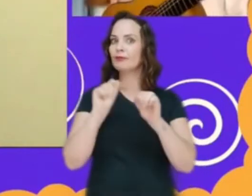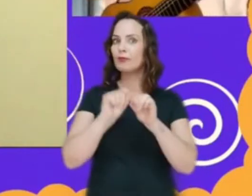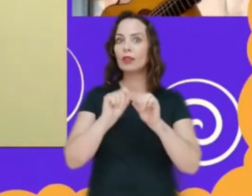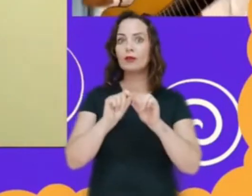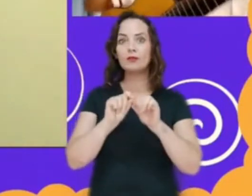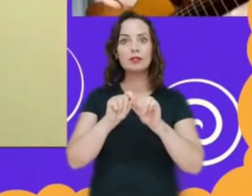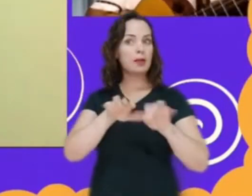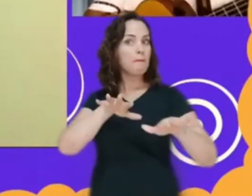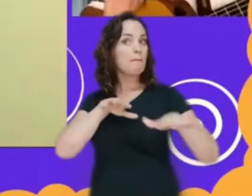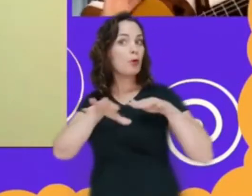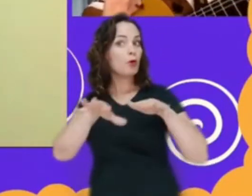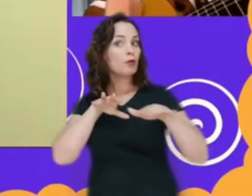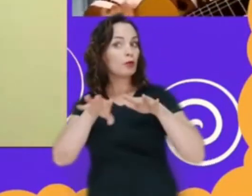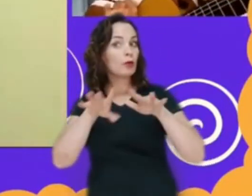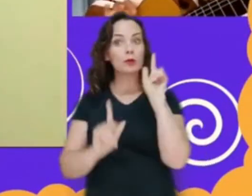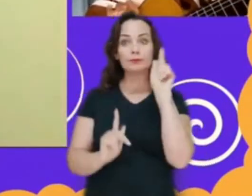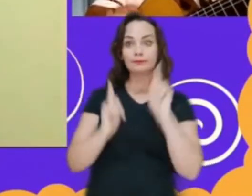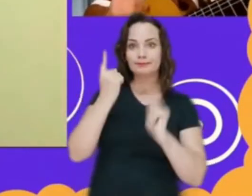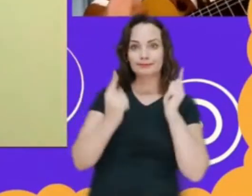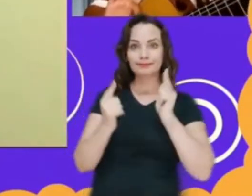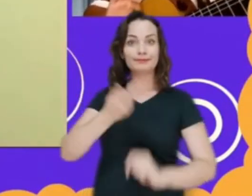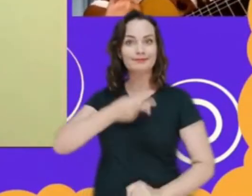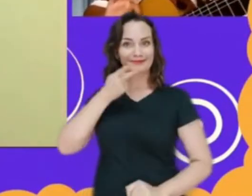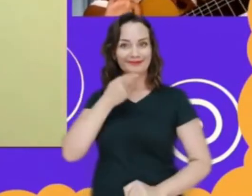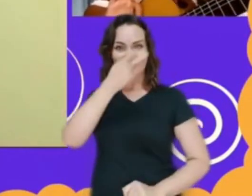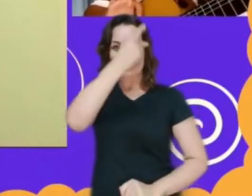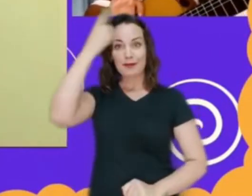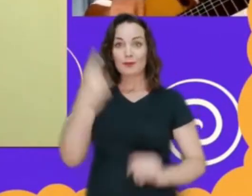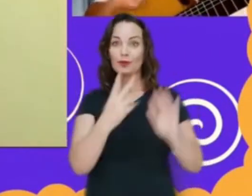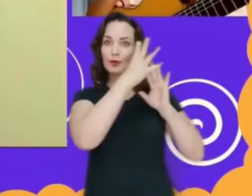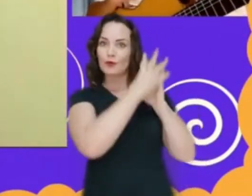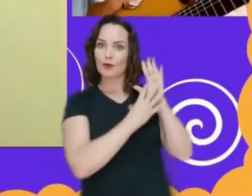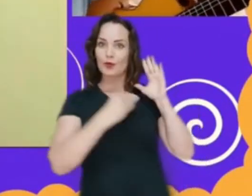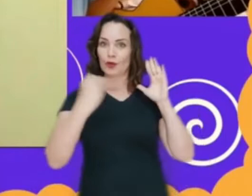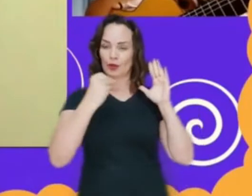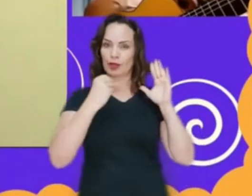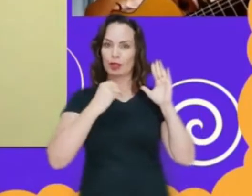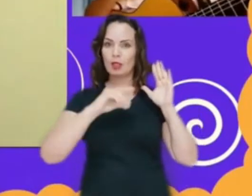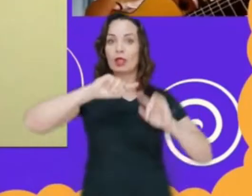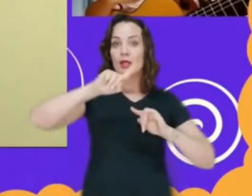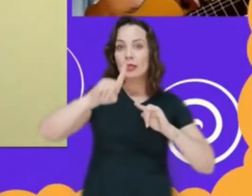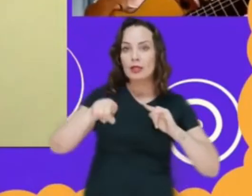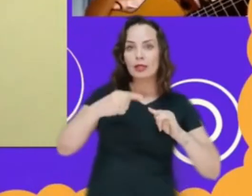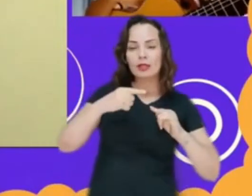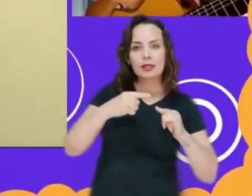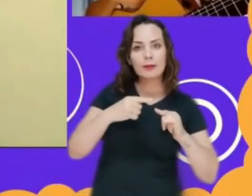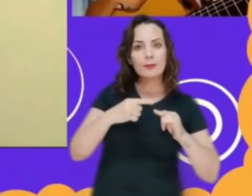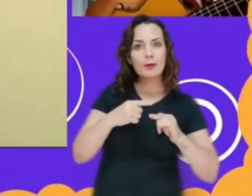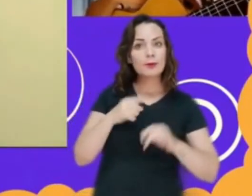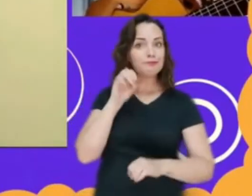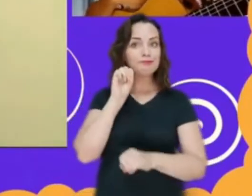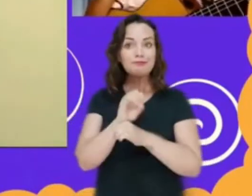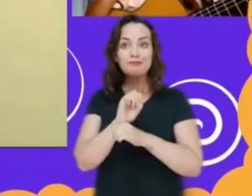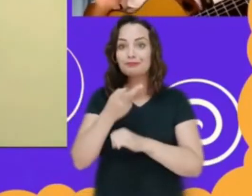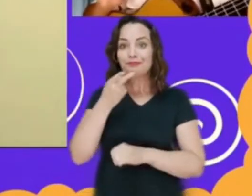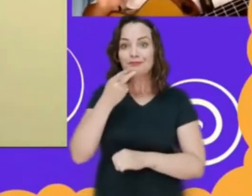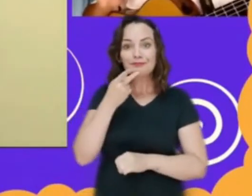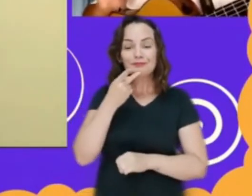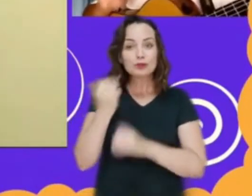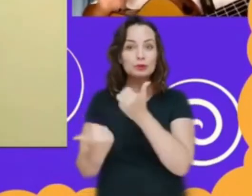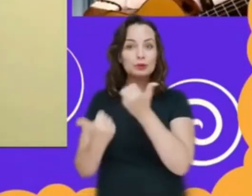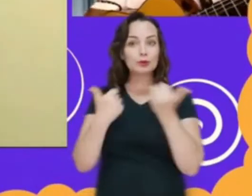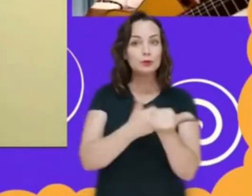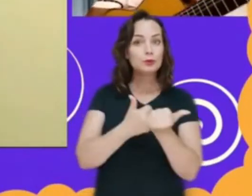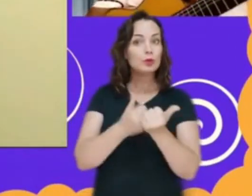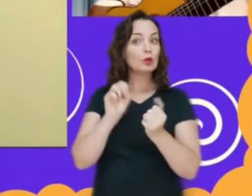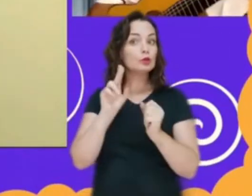Você vai fazer os movimentos que eu falar aqui E o pessoal tem que repetir aí Aí depois a gente vai tirando as falas E só vai